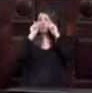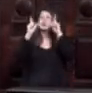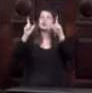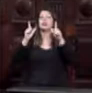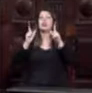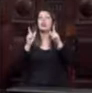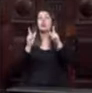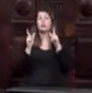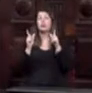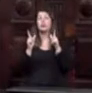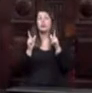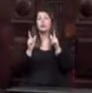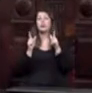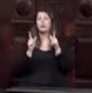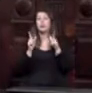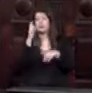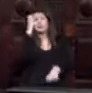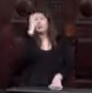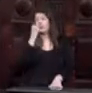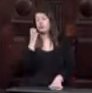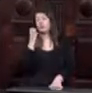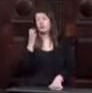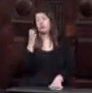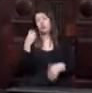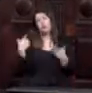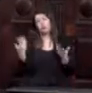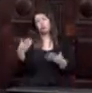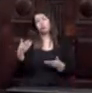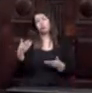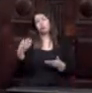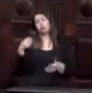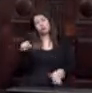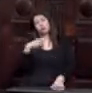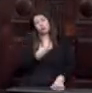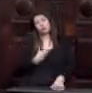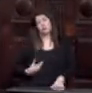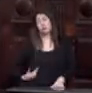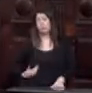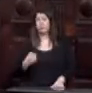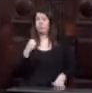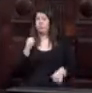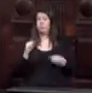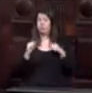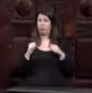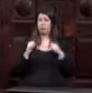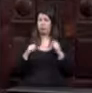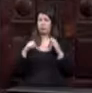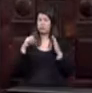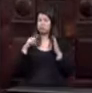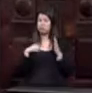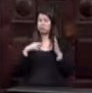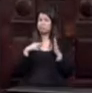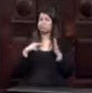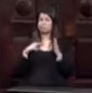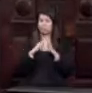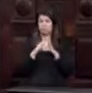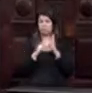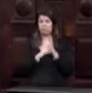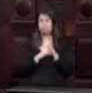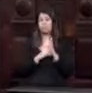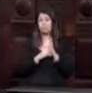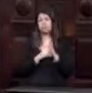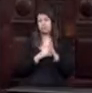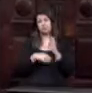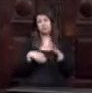atenção para essa nova hipótese, para que o governo possa apreciá-la. E não imaginava que nós